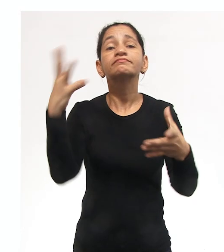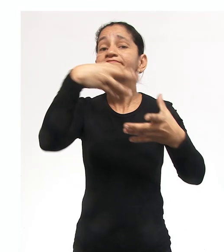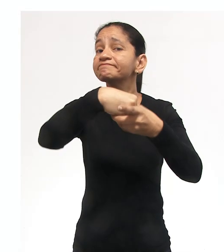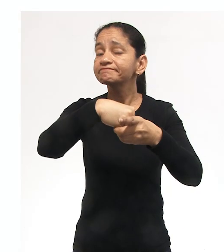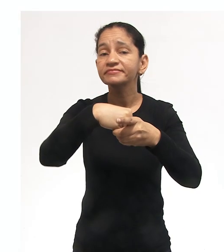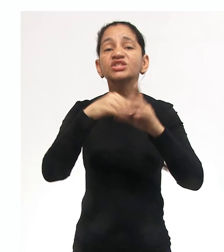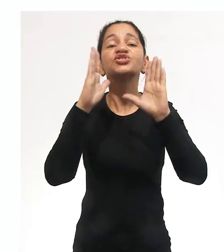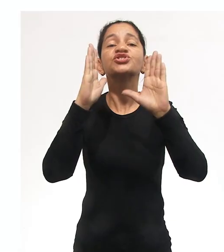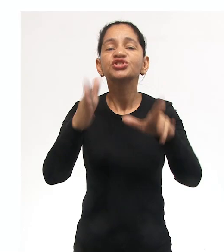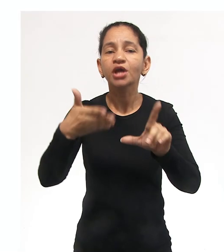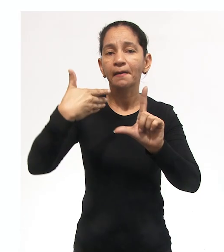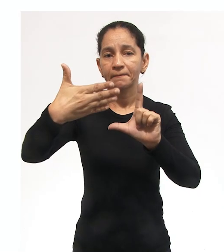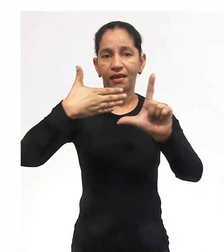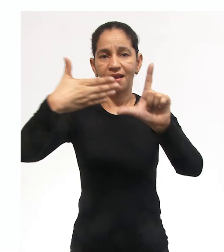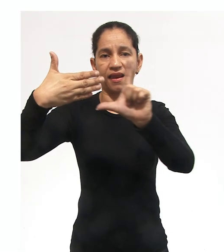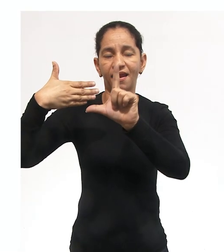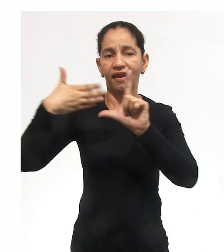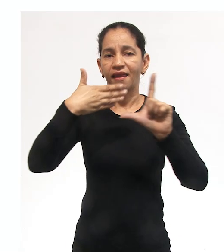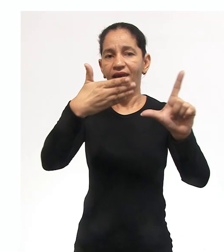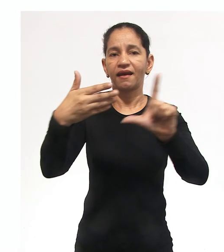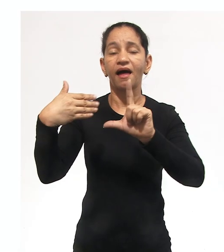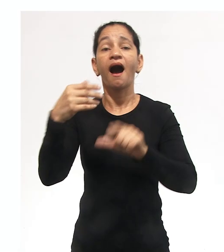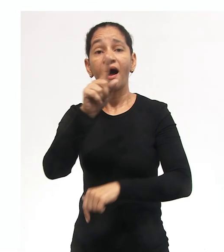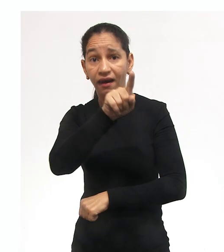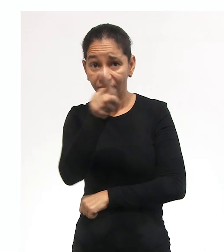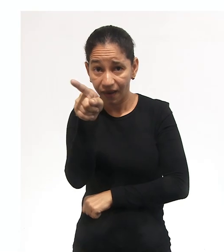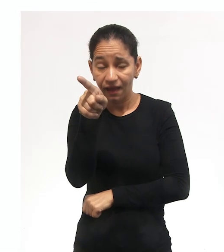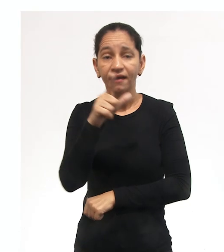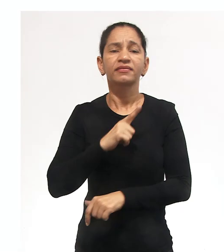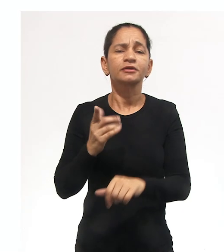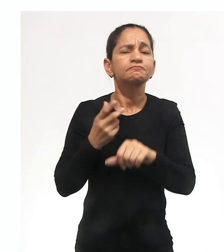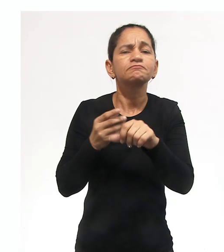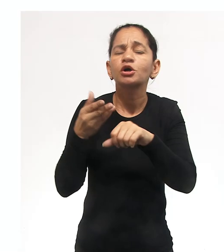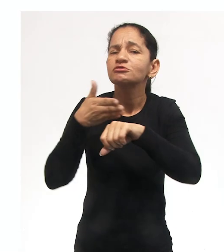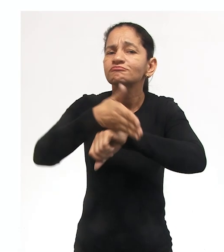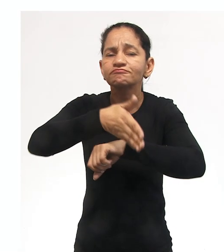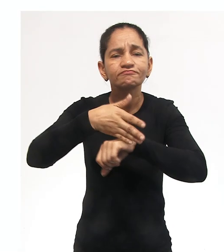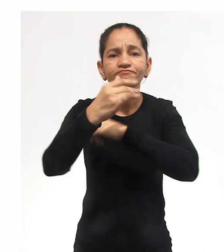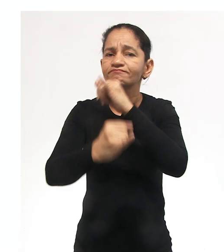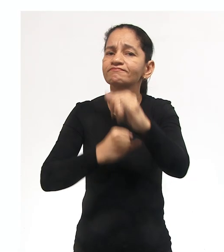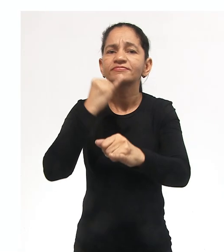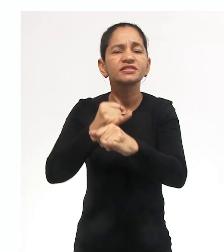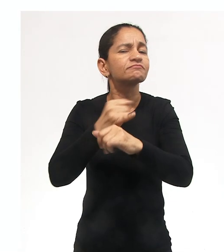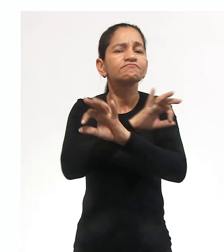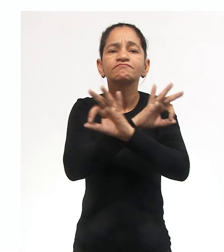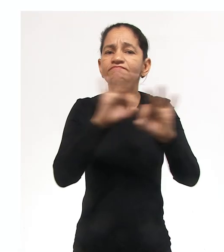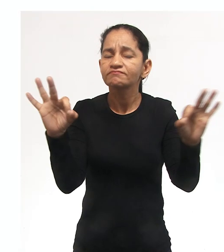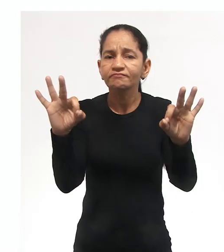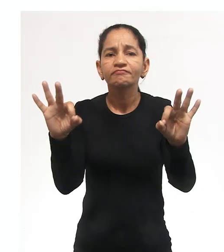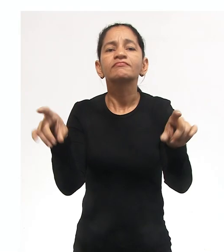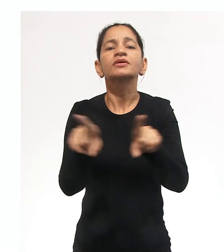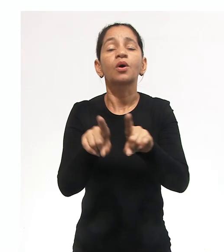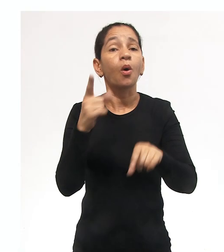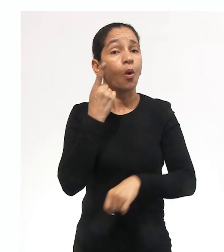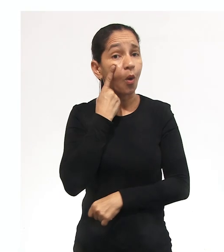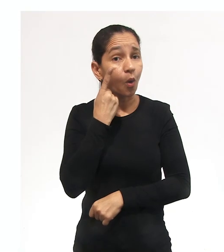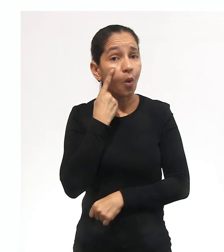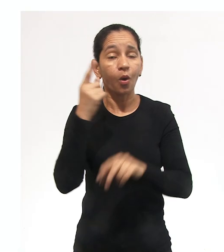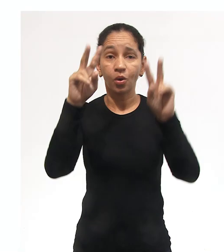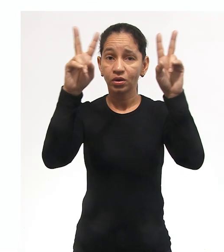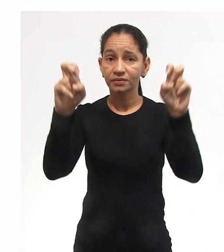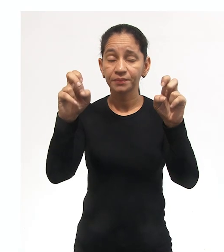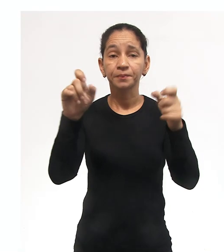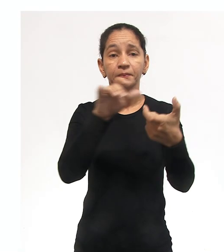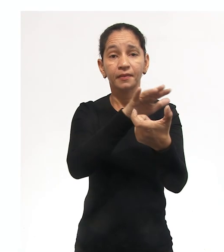outras estão lá no AVA, tá bom? Então, lá no AVA vocês vão encontrar muitos textos. Esse daqui, por exemplo, olha o